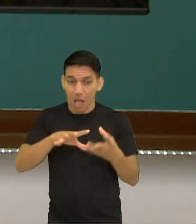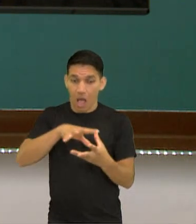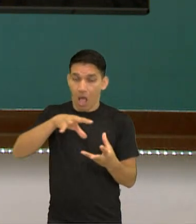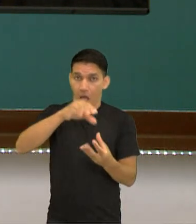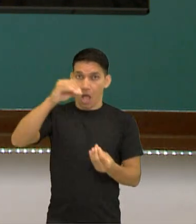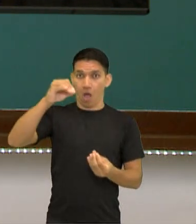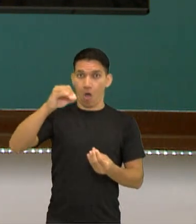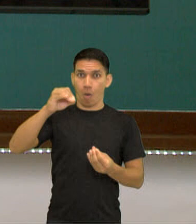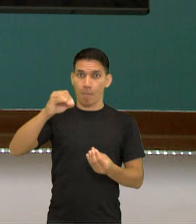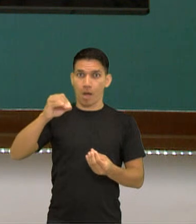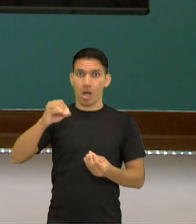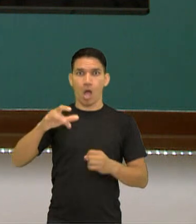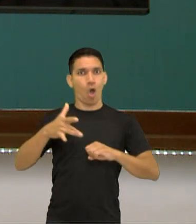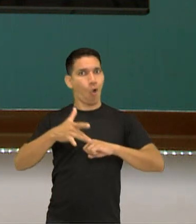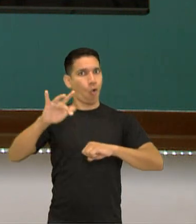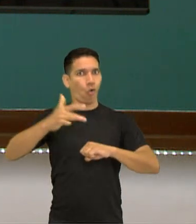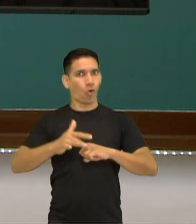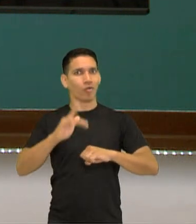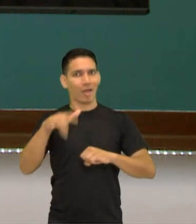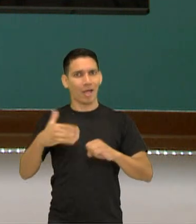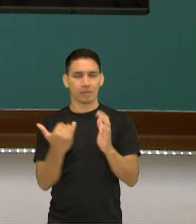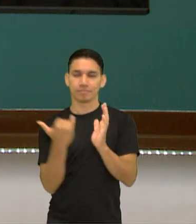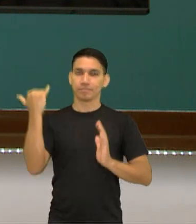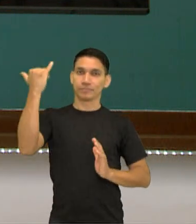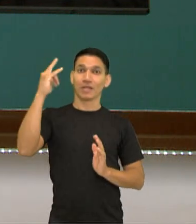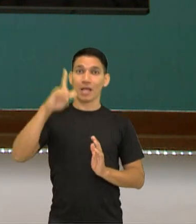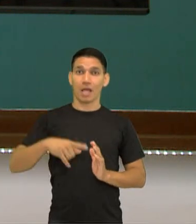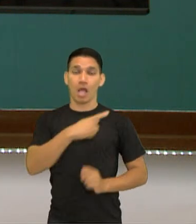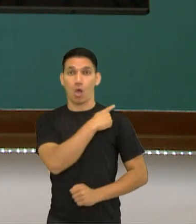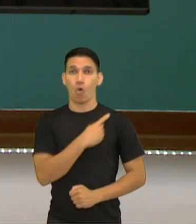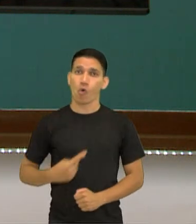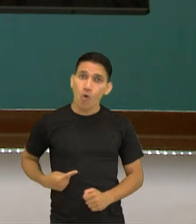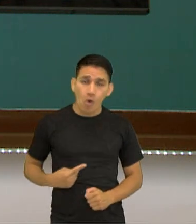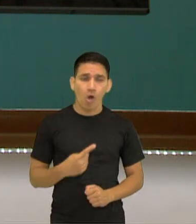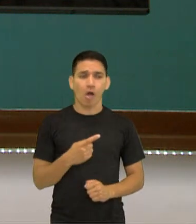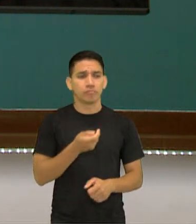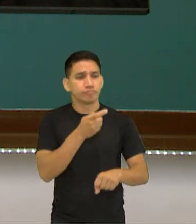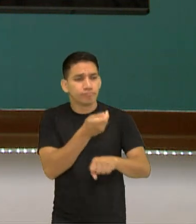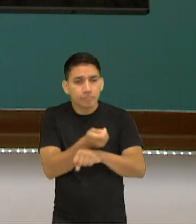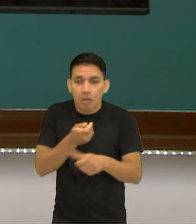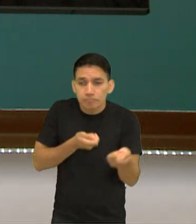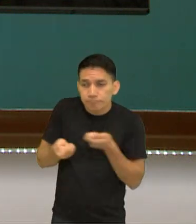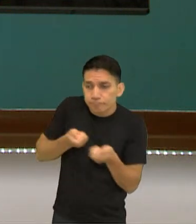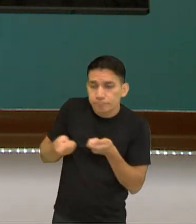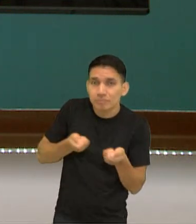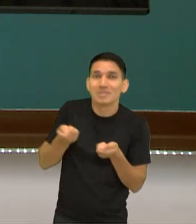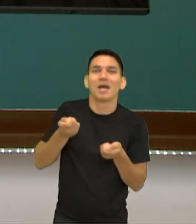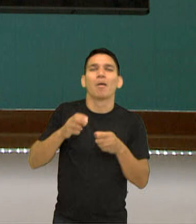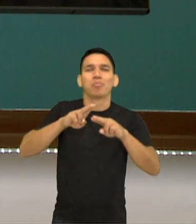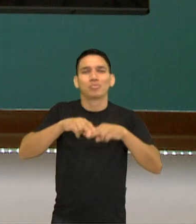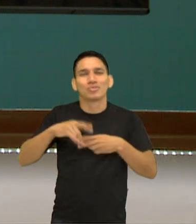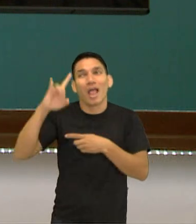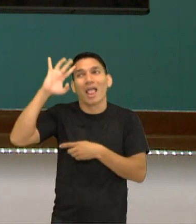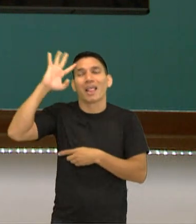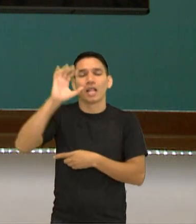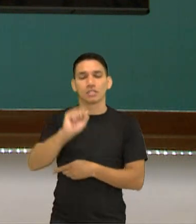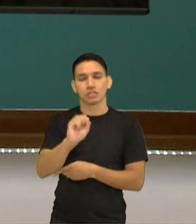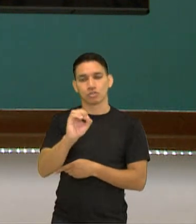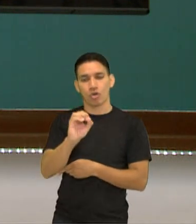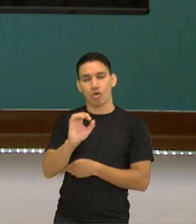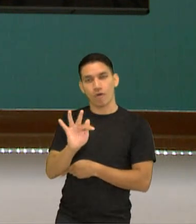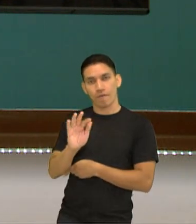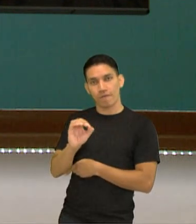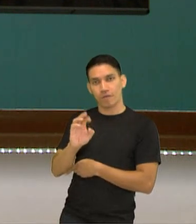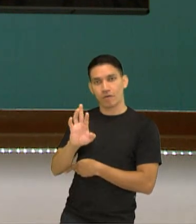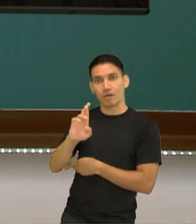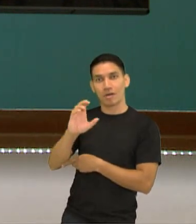por Platão a alma superior, são os governantes da cidade. Por isso a ideia de sofocracia. O governo deve